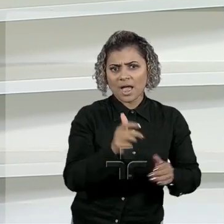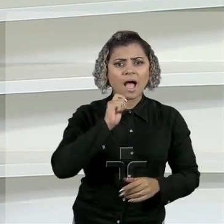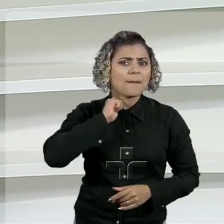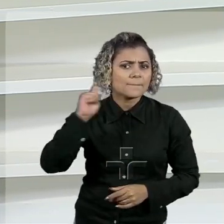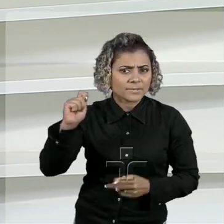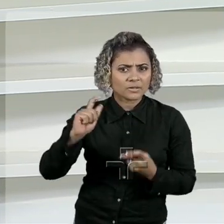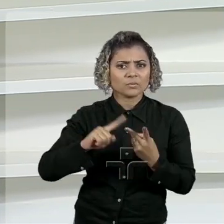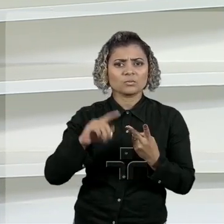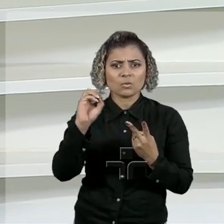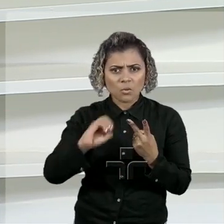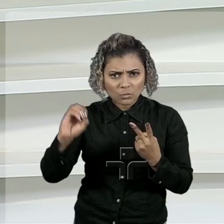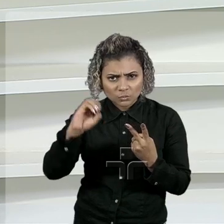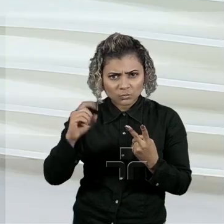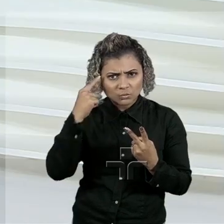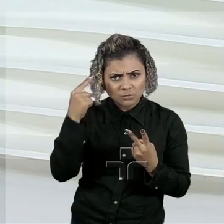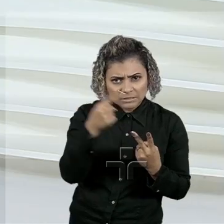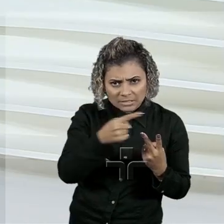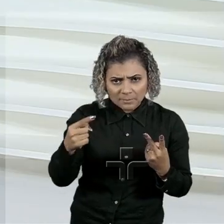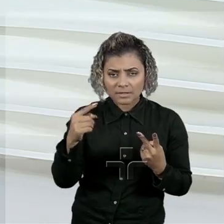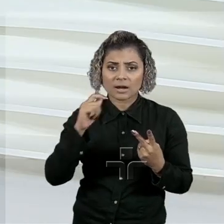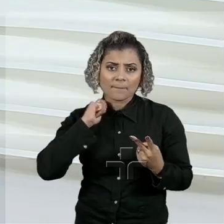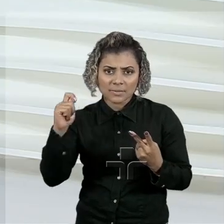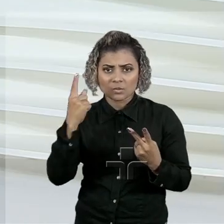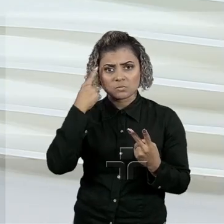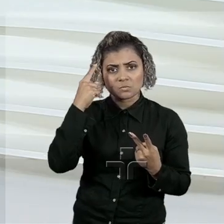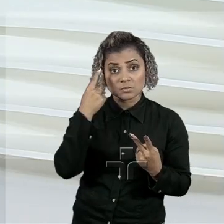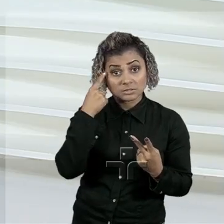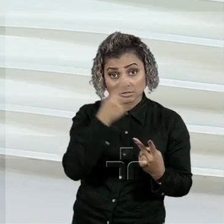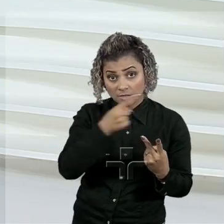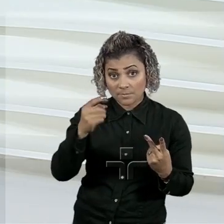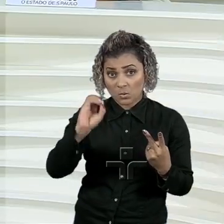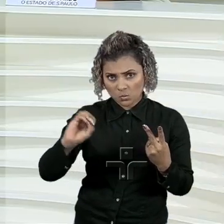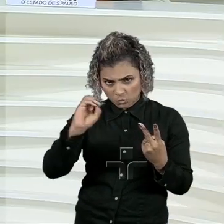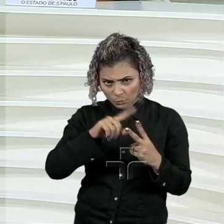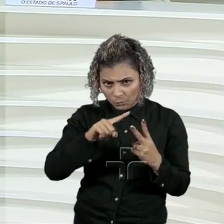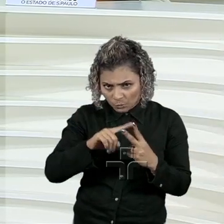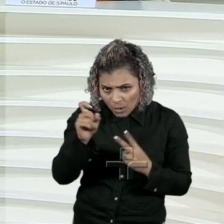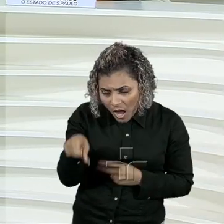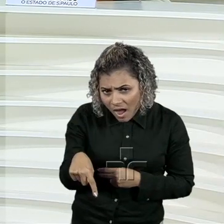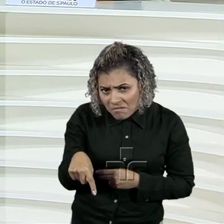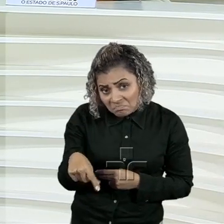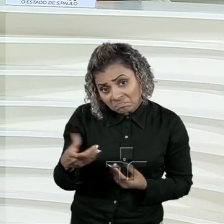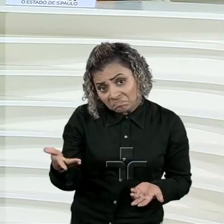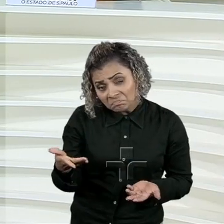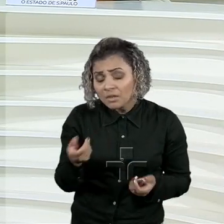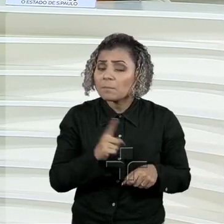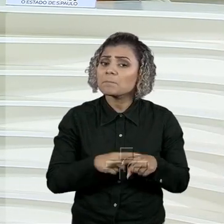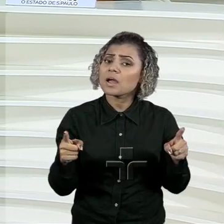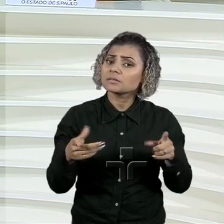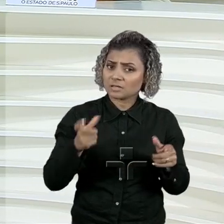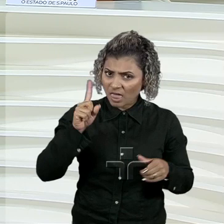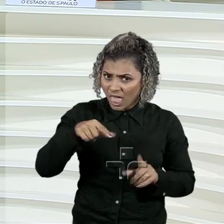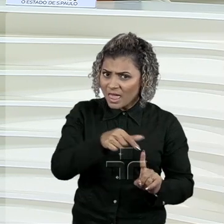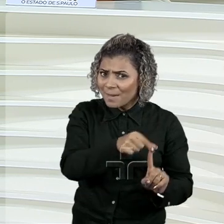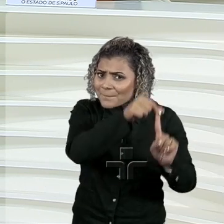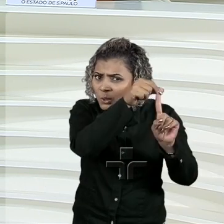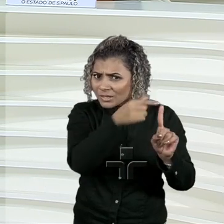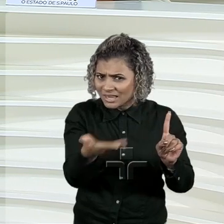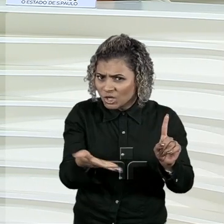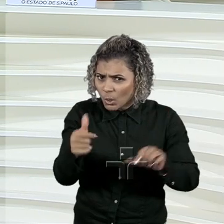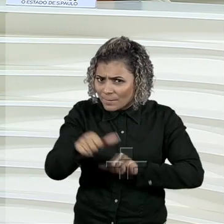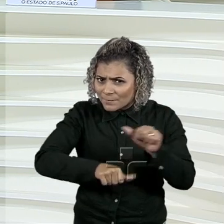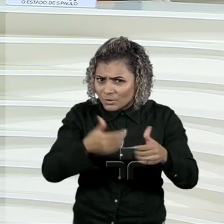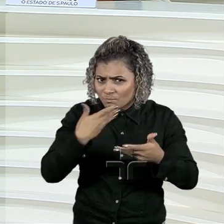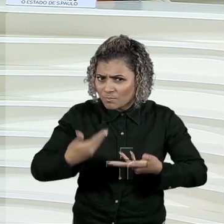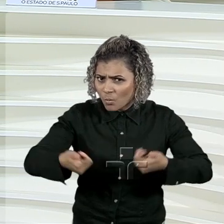outubro. Está correto? O que eu queria entender é o seguinte, essa era, de fato, uma medida prioritária para